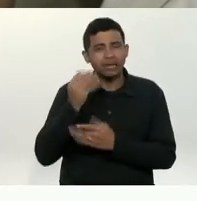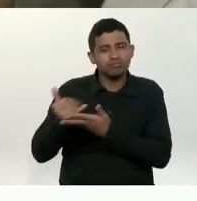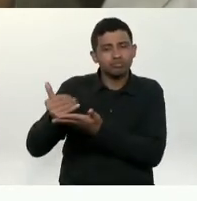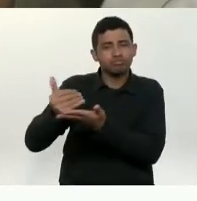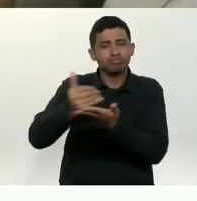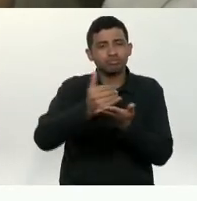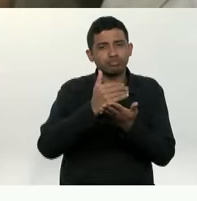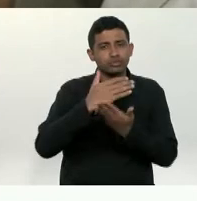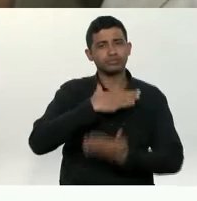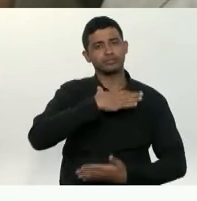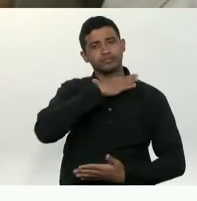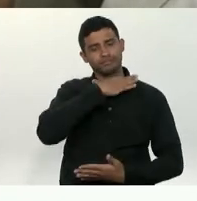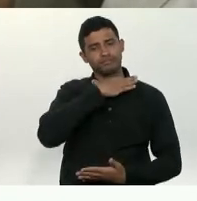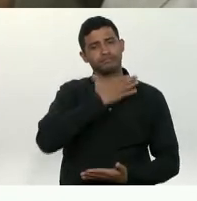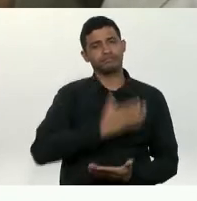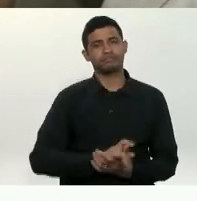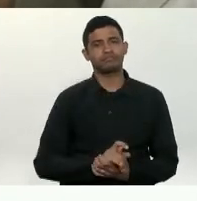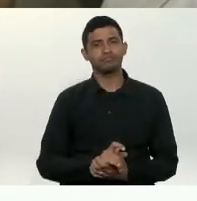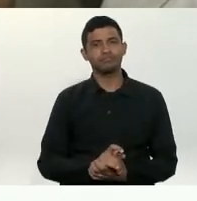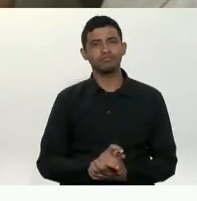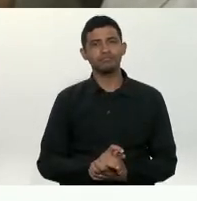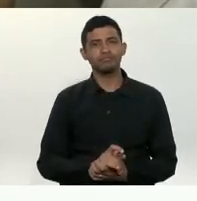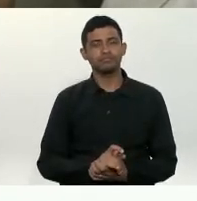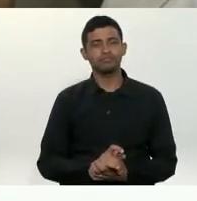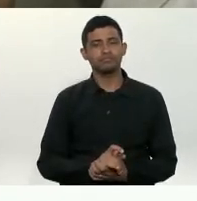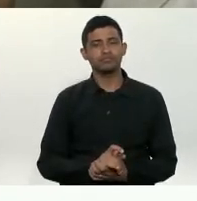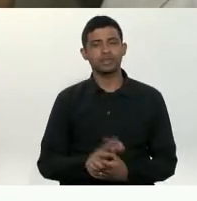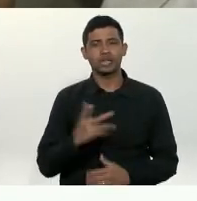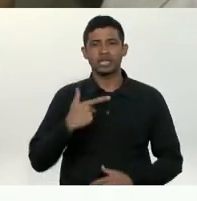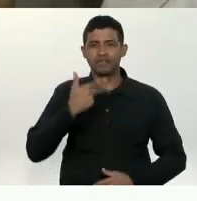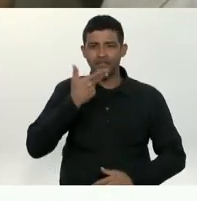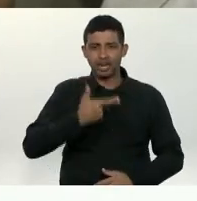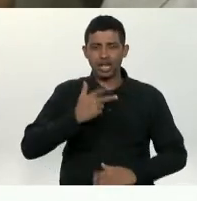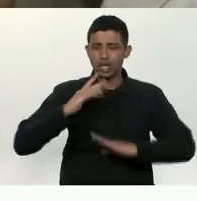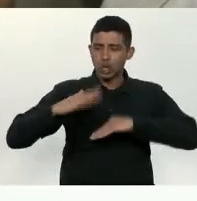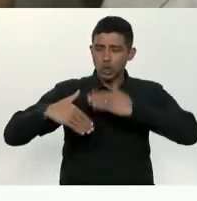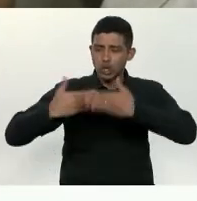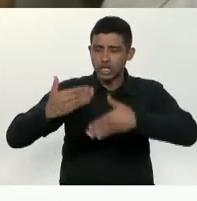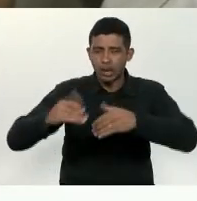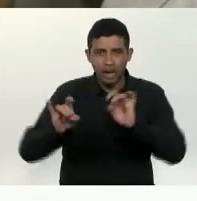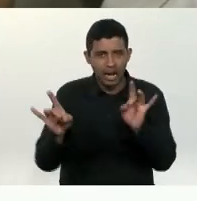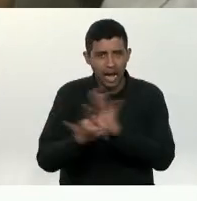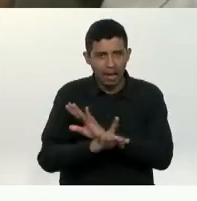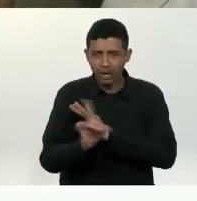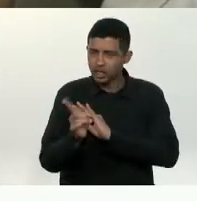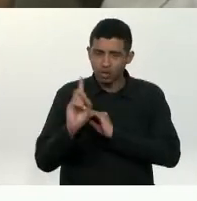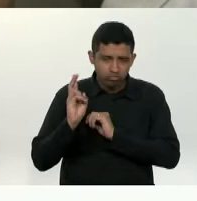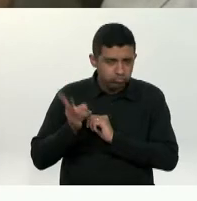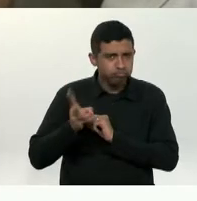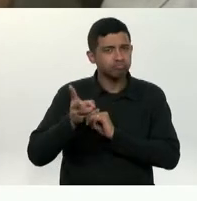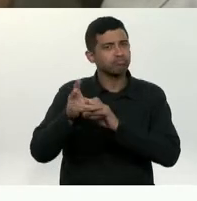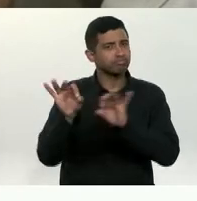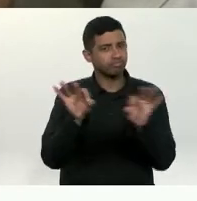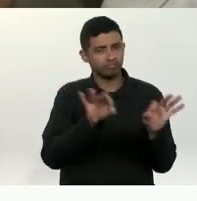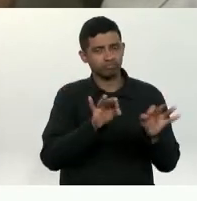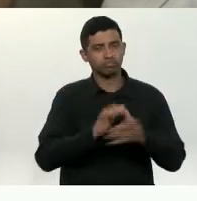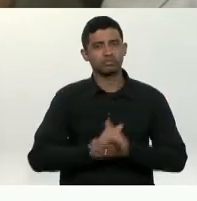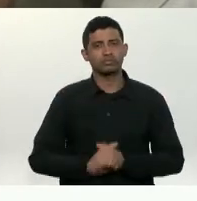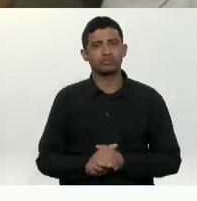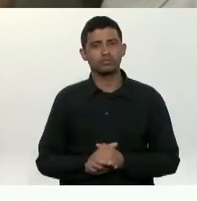entre Estados e União é uma relação perene, ela não se desfalece com o passar do tempo. Então, temos